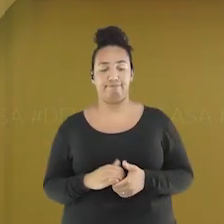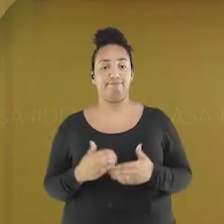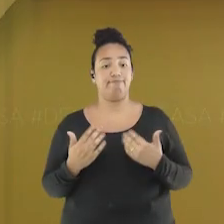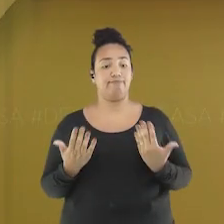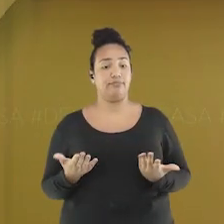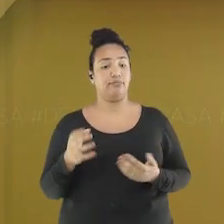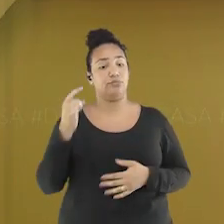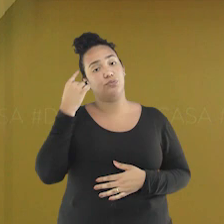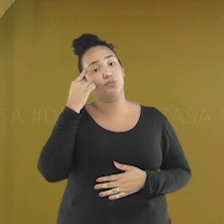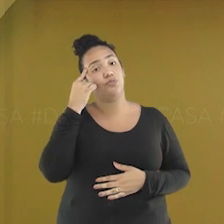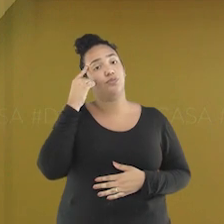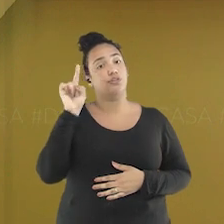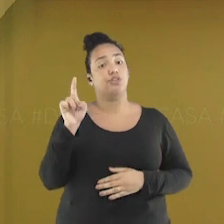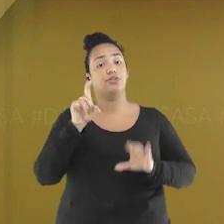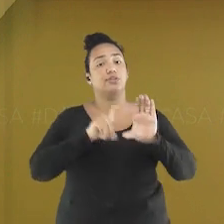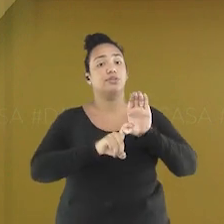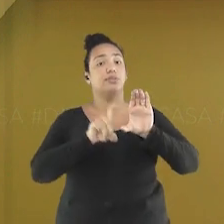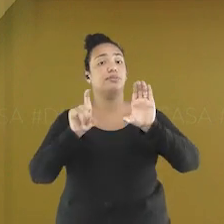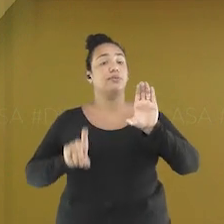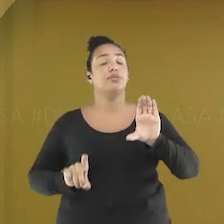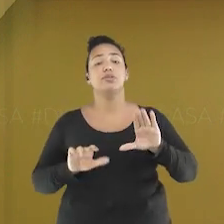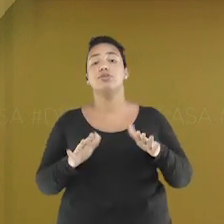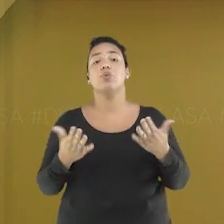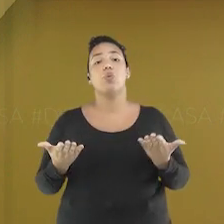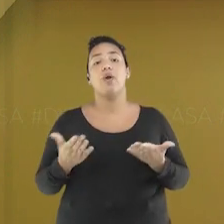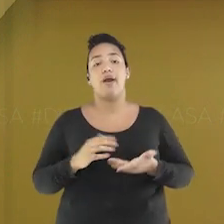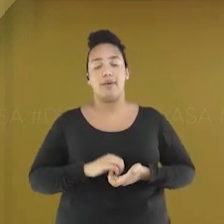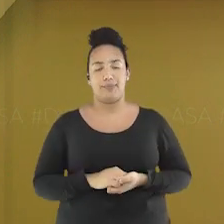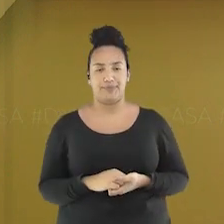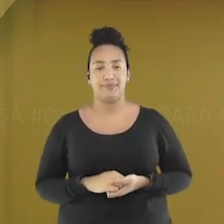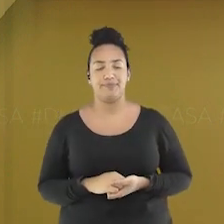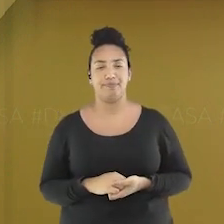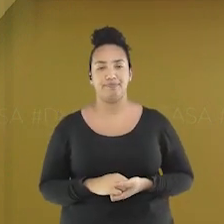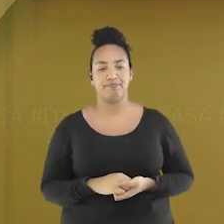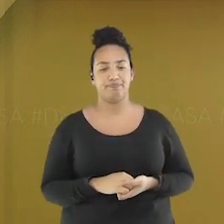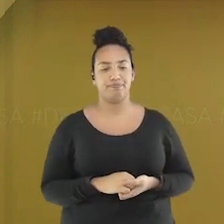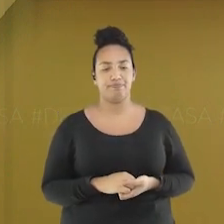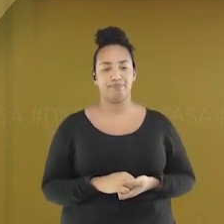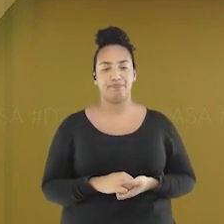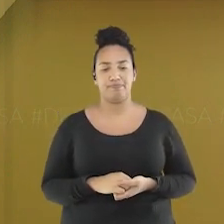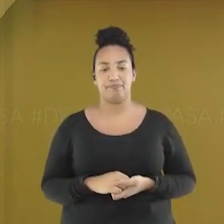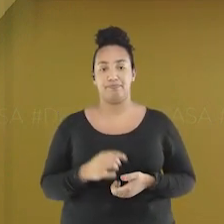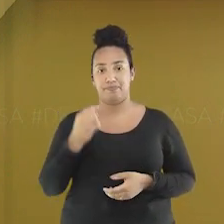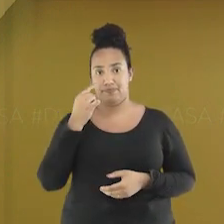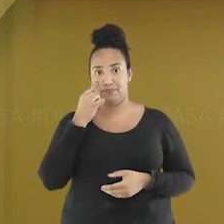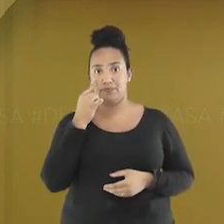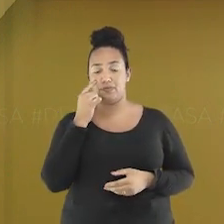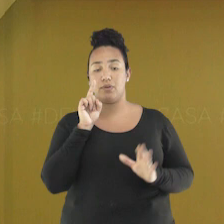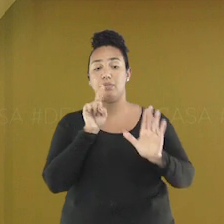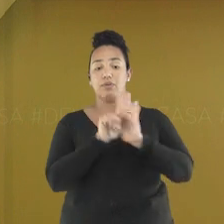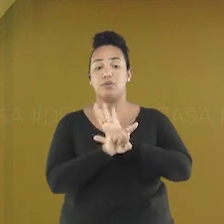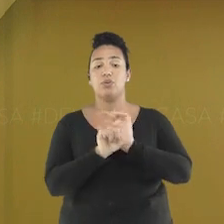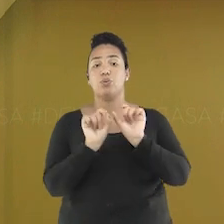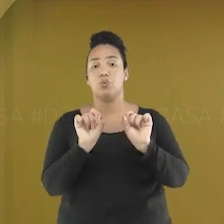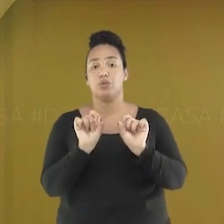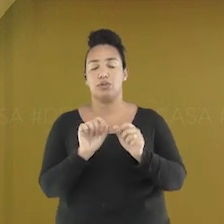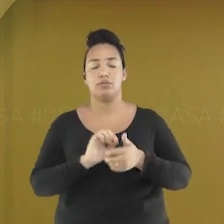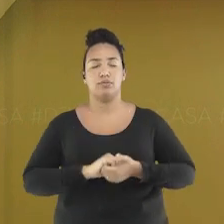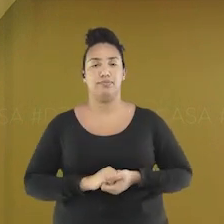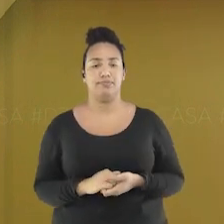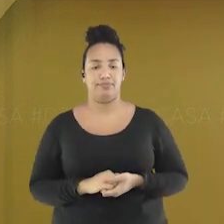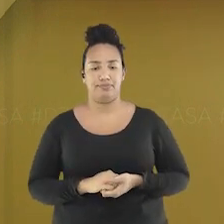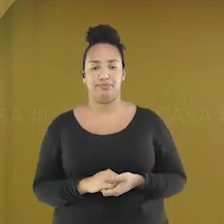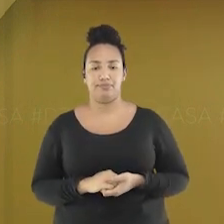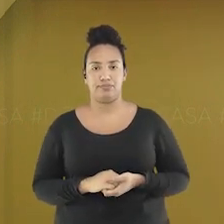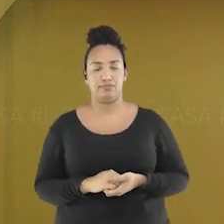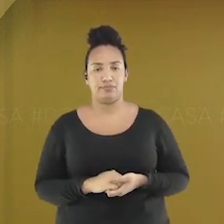Então, qual a data do Independence Day? O dia da independência nos Estados Unidos. O enunciado diz: Independence